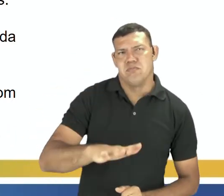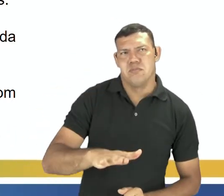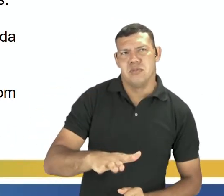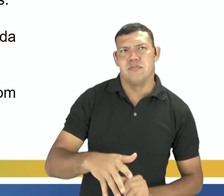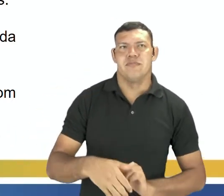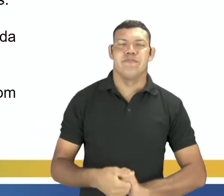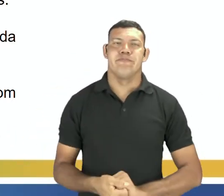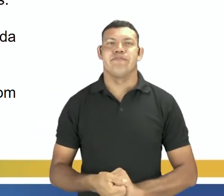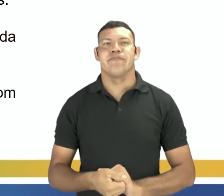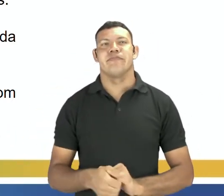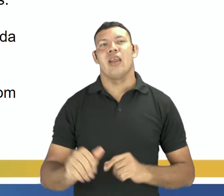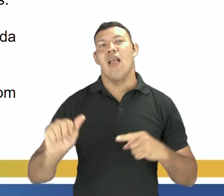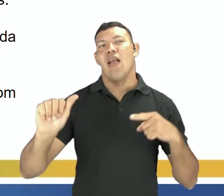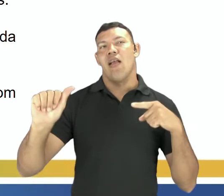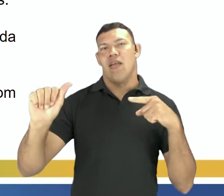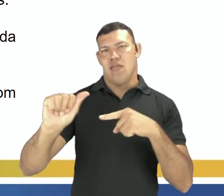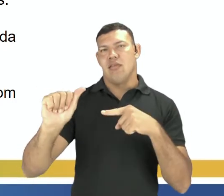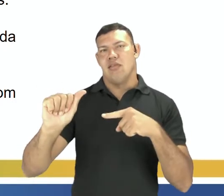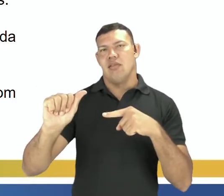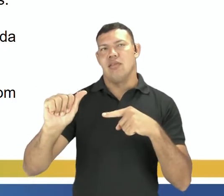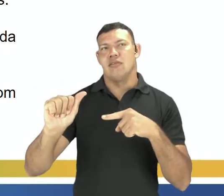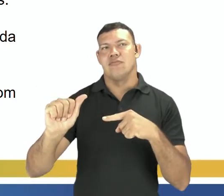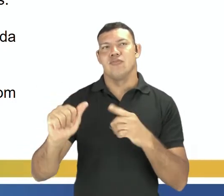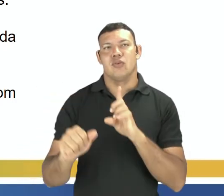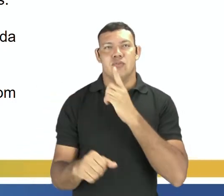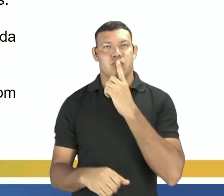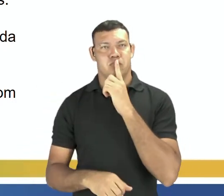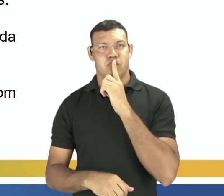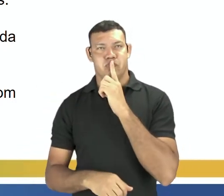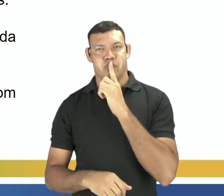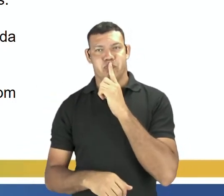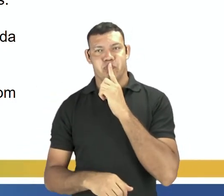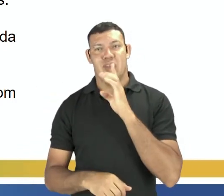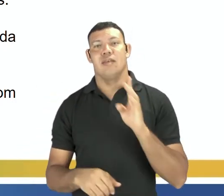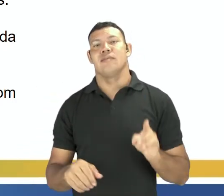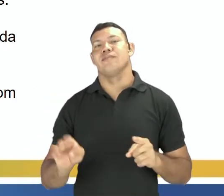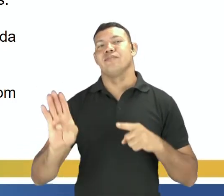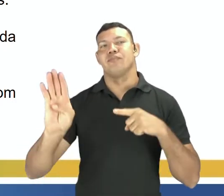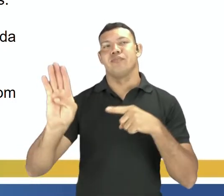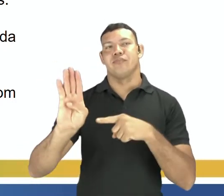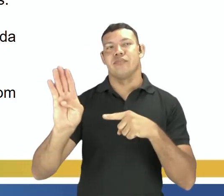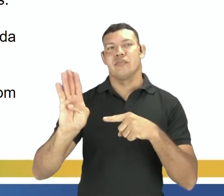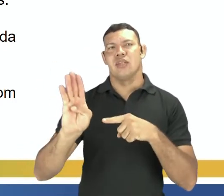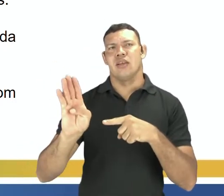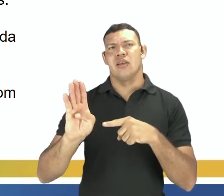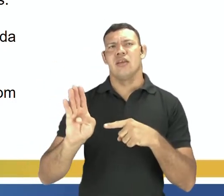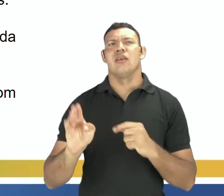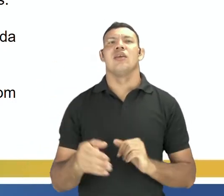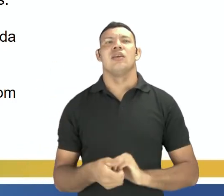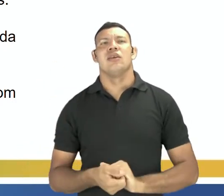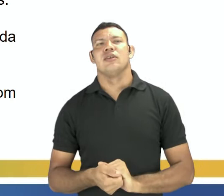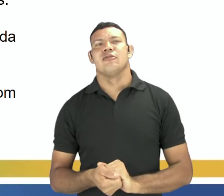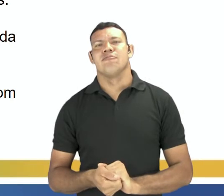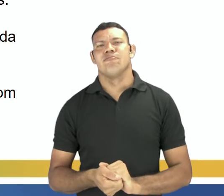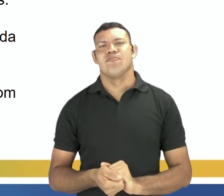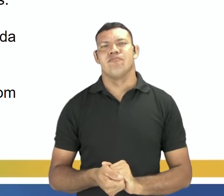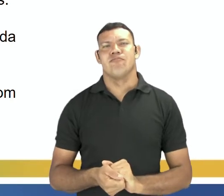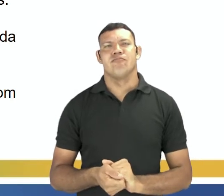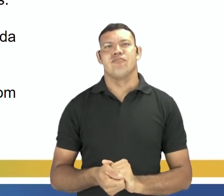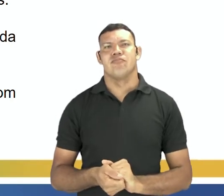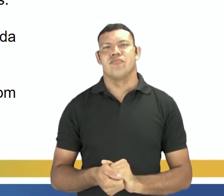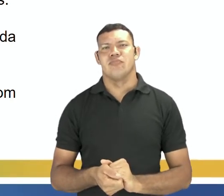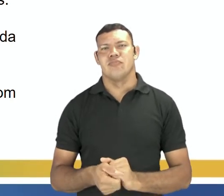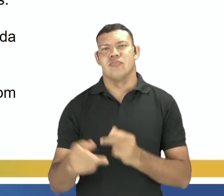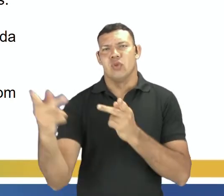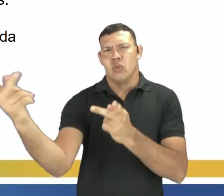Não. Então, essa alternativa é errada, já descartamos aí. Na B, receptividade da senhora para com os padres,